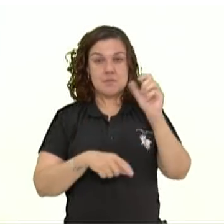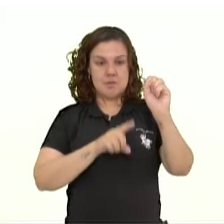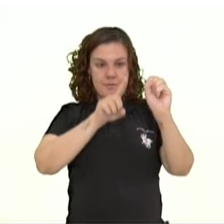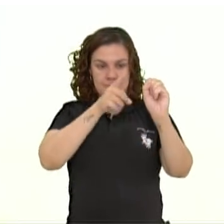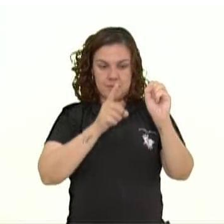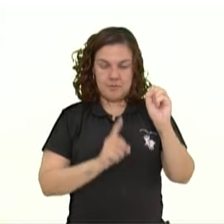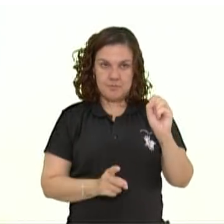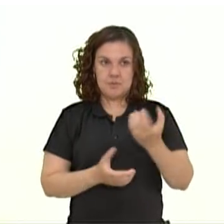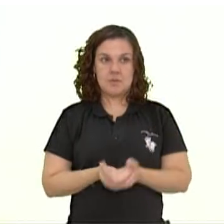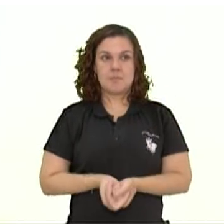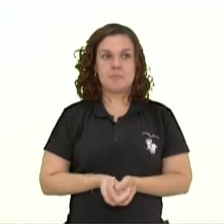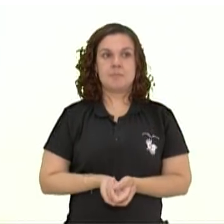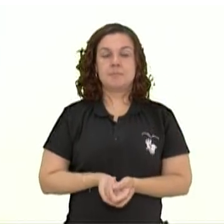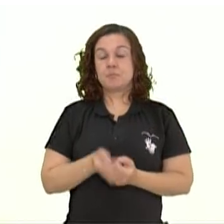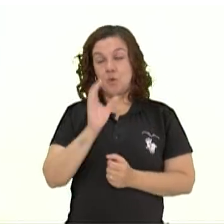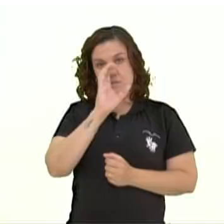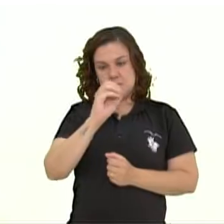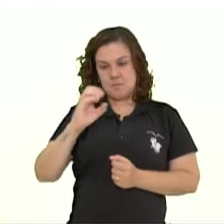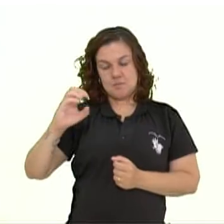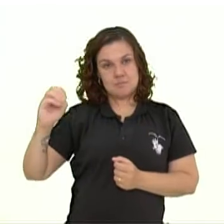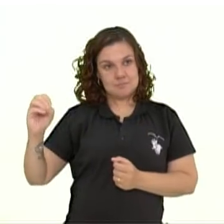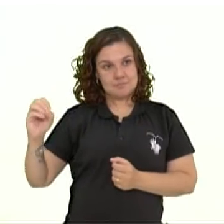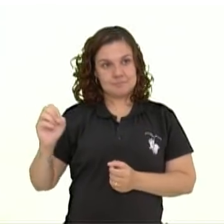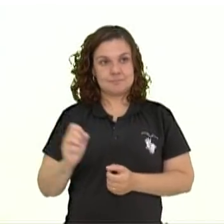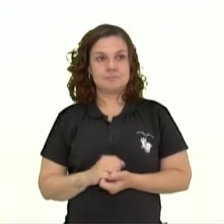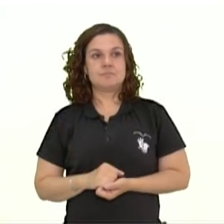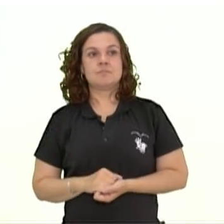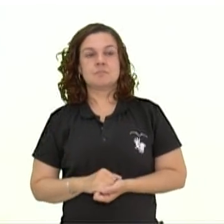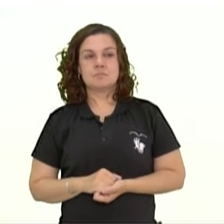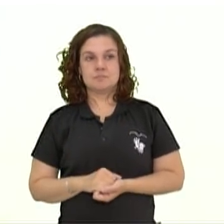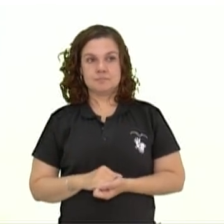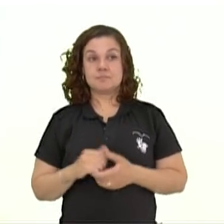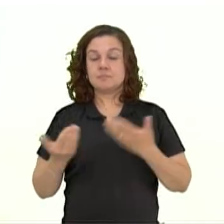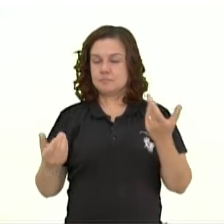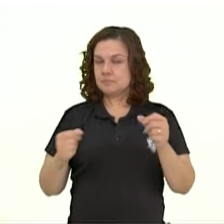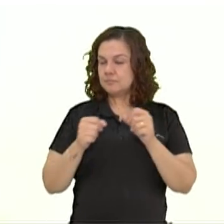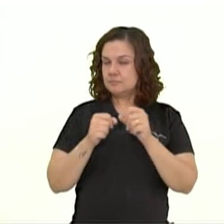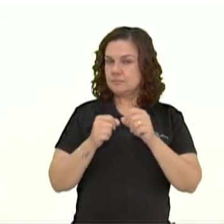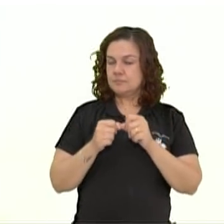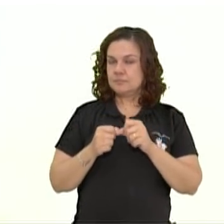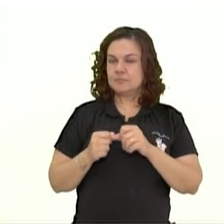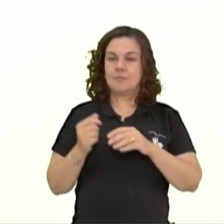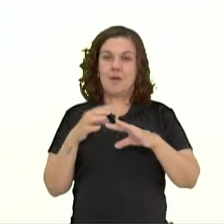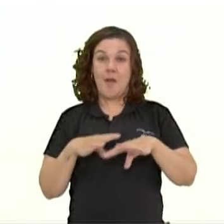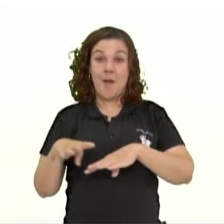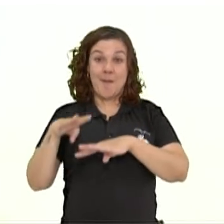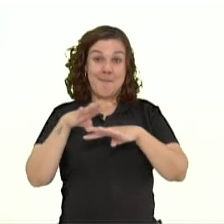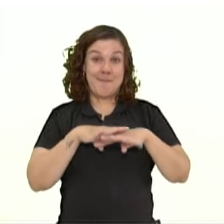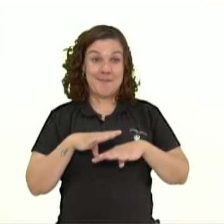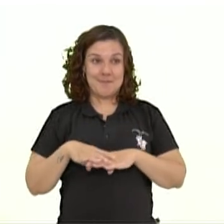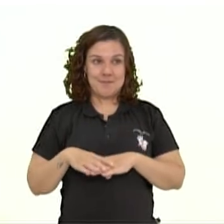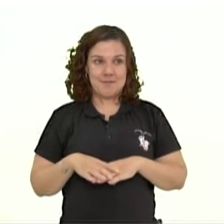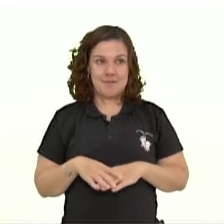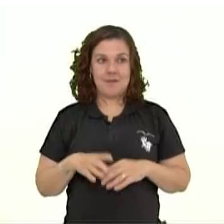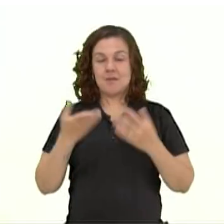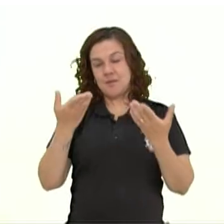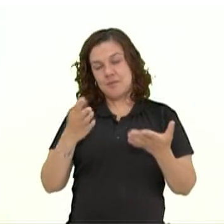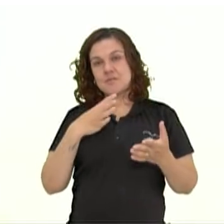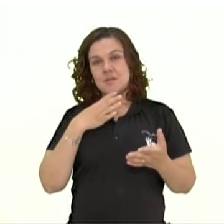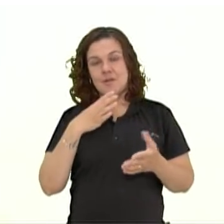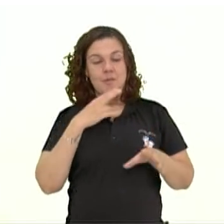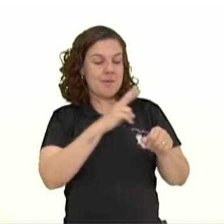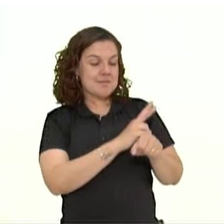Uma unidade e completei com zeros, tá bom? Aí, para fazer essa subtração, a professora foi lá e fez aquele procedimento